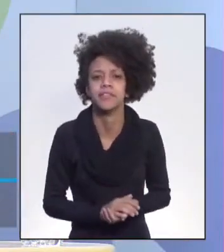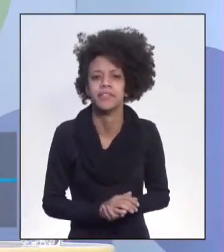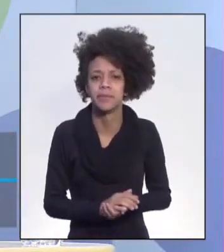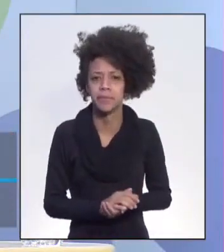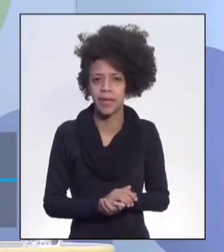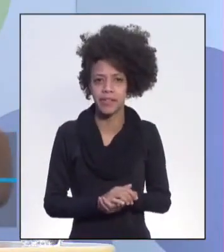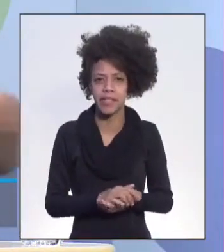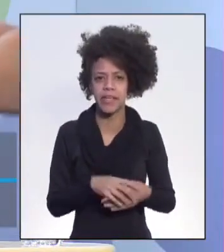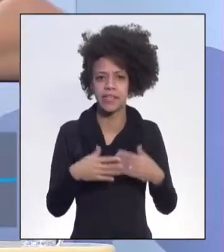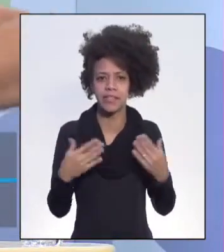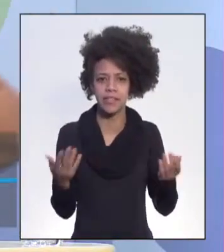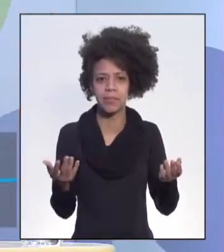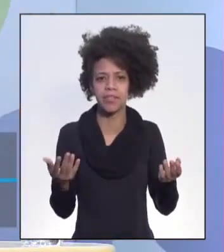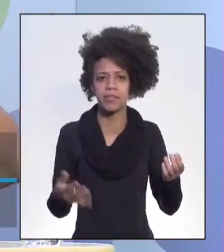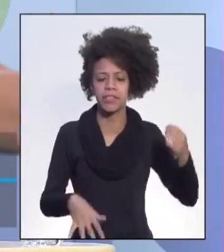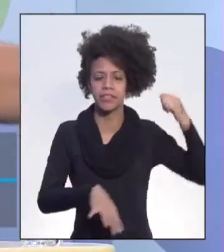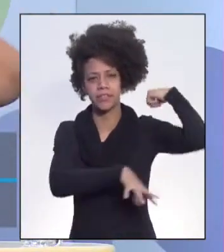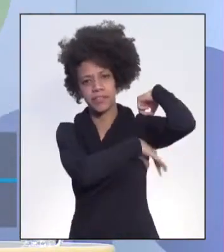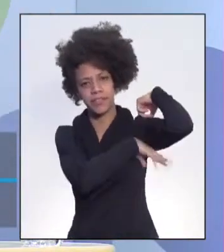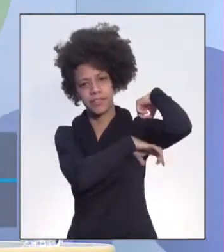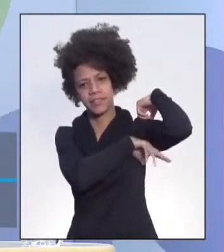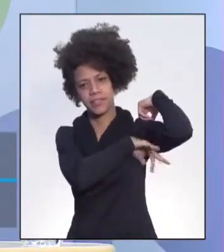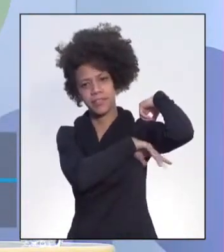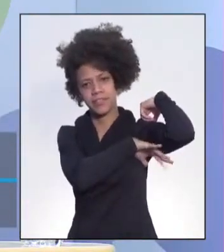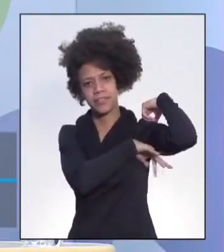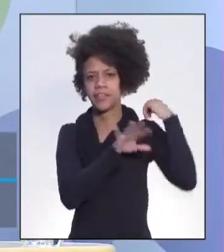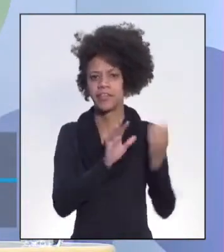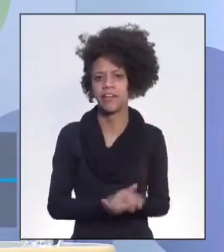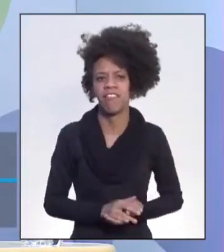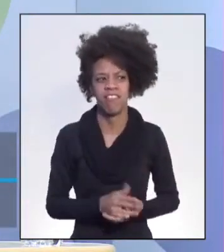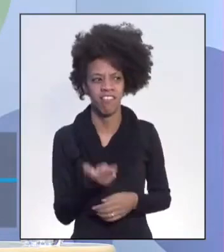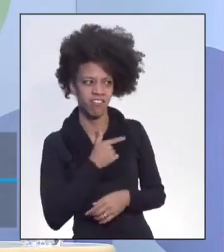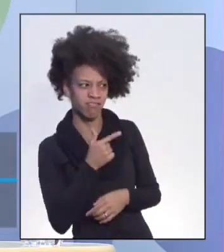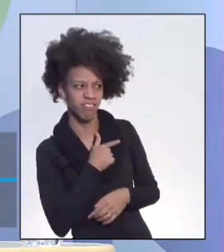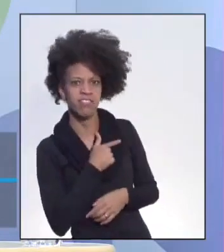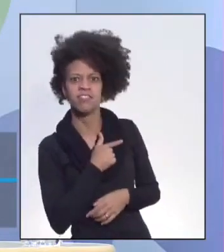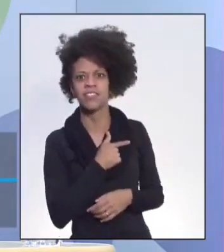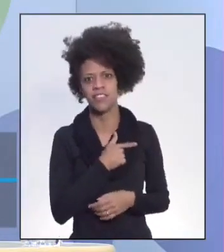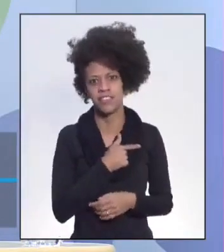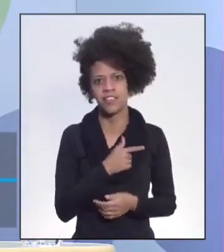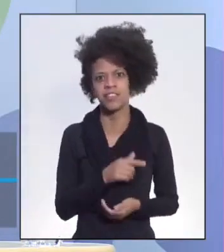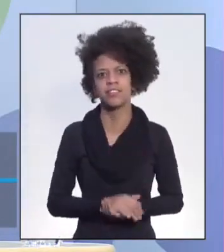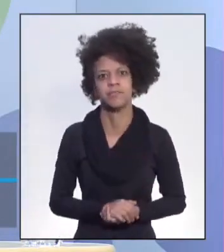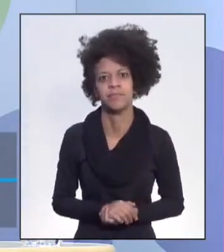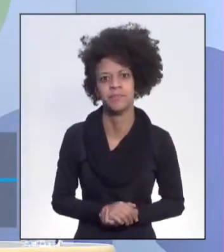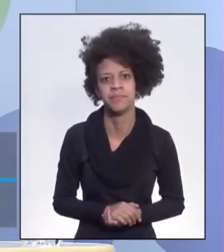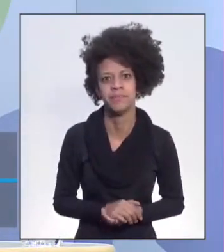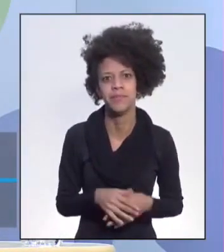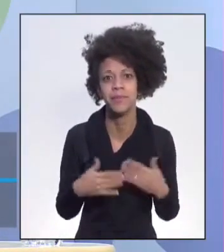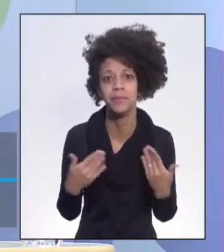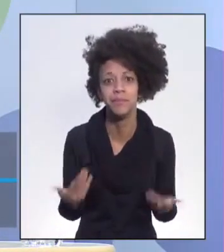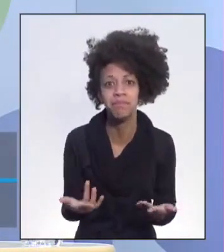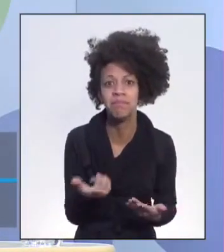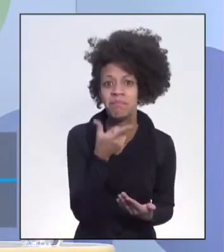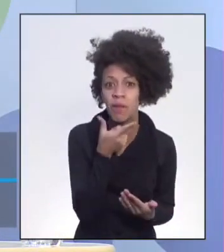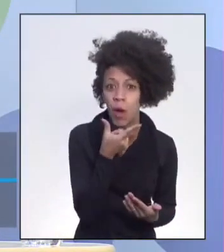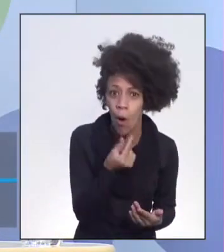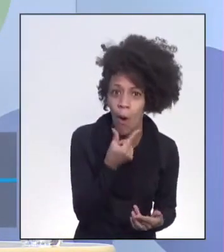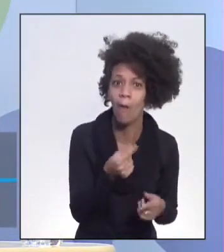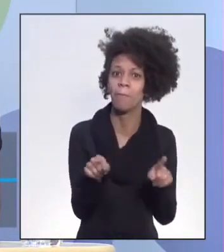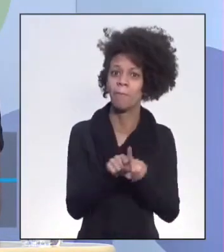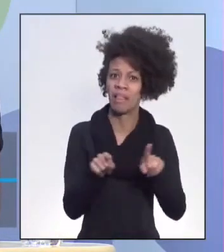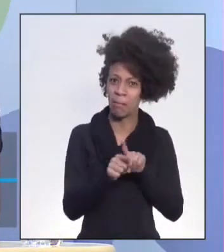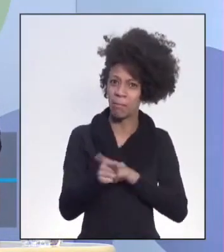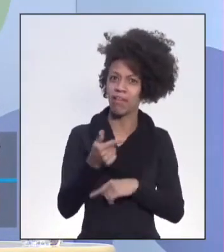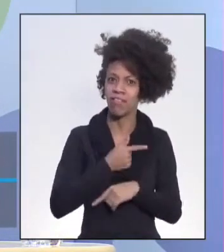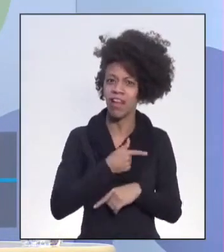perna crescer ou embaixo do braço, ela é vista como algo horroroso. Tipo, qual é o sentido? Então, por que você tem o direito de